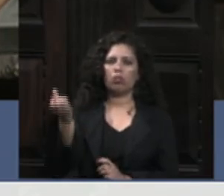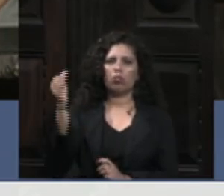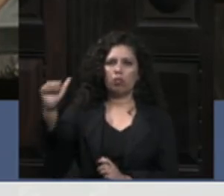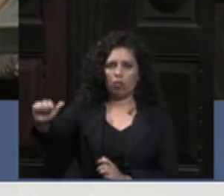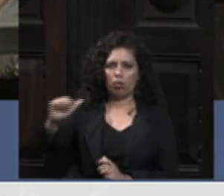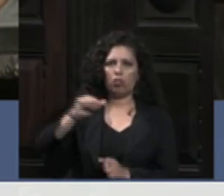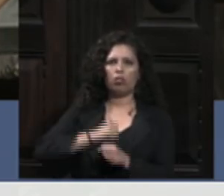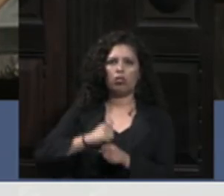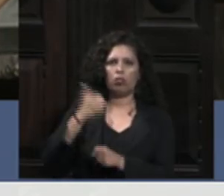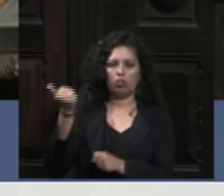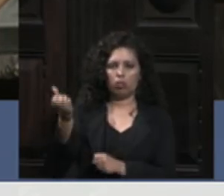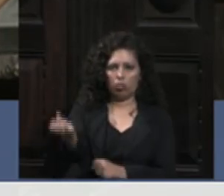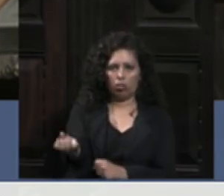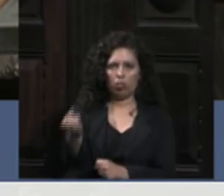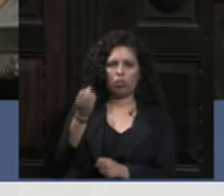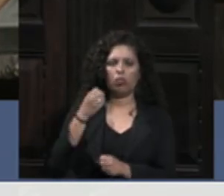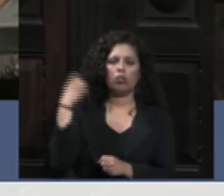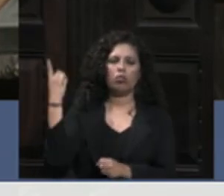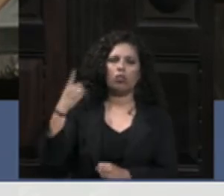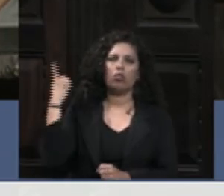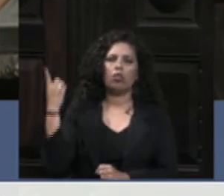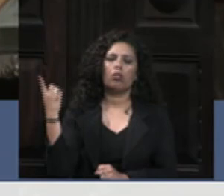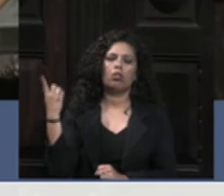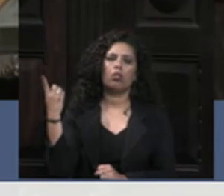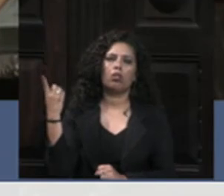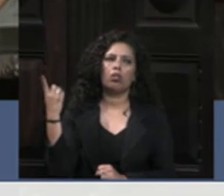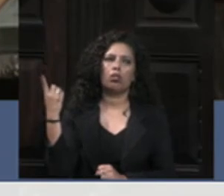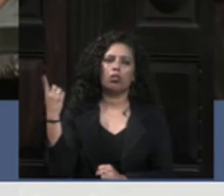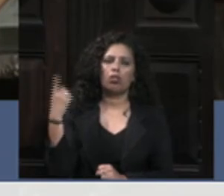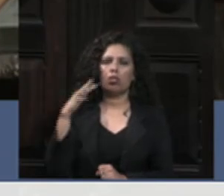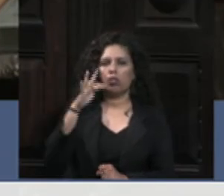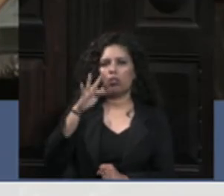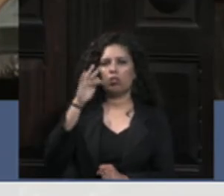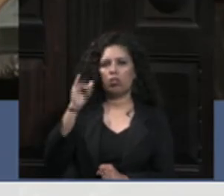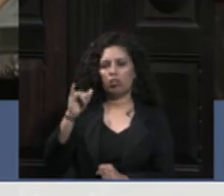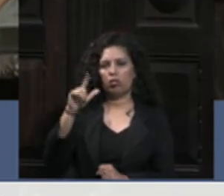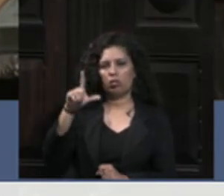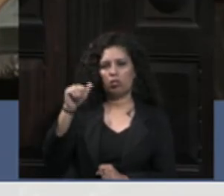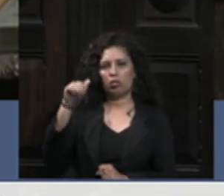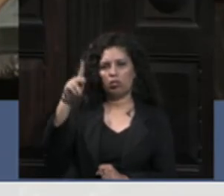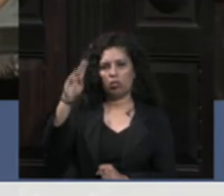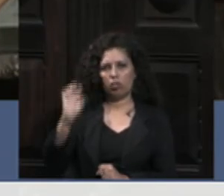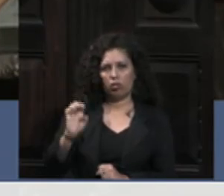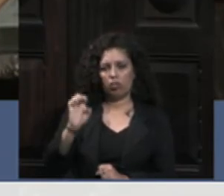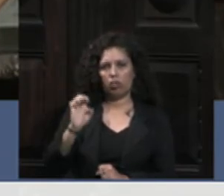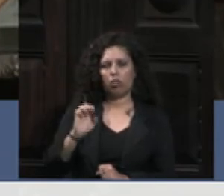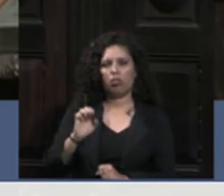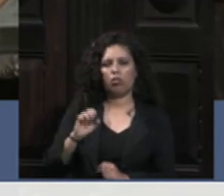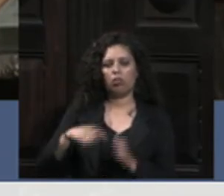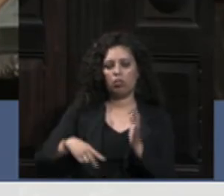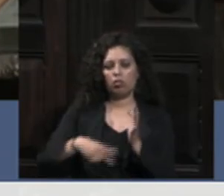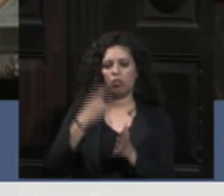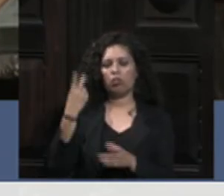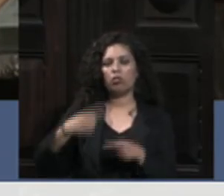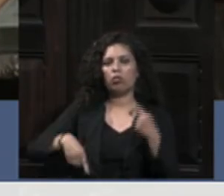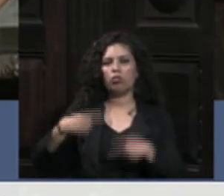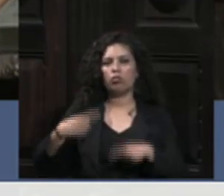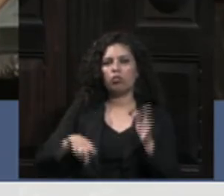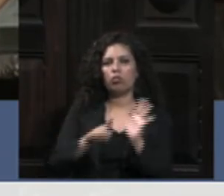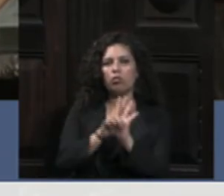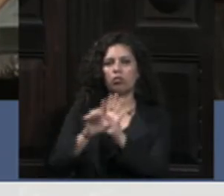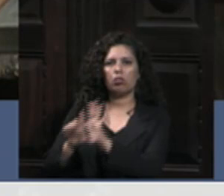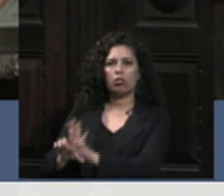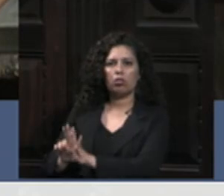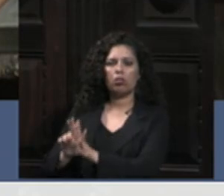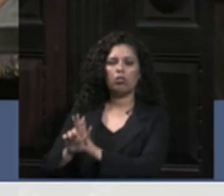2156-A, 2016, de autoria do deputado Felipe Soares. Em segunda discussão, projeto